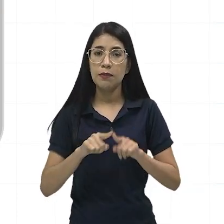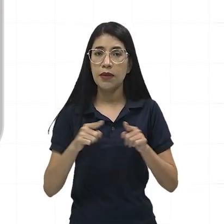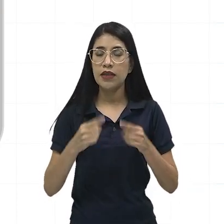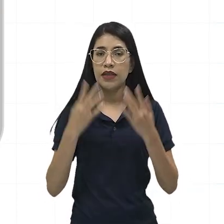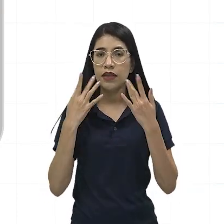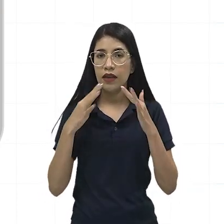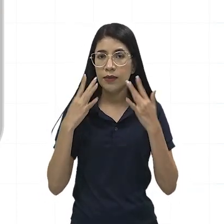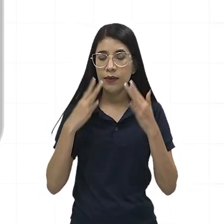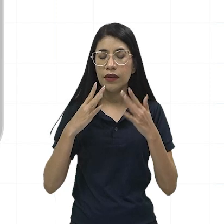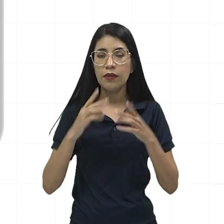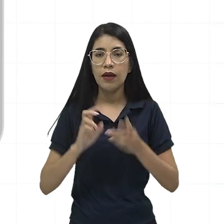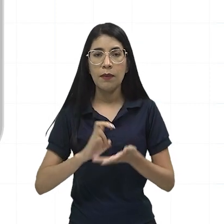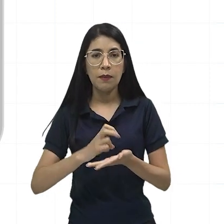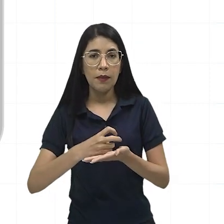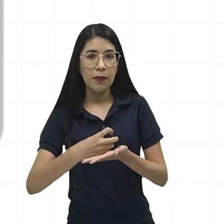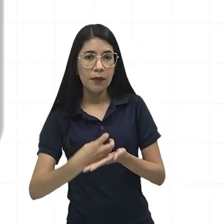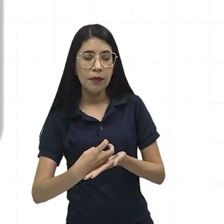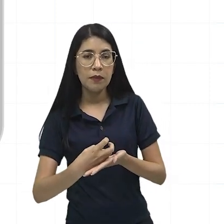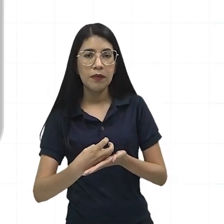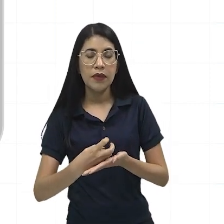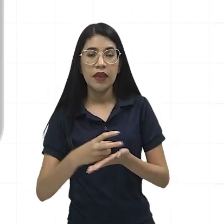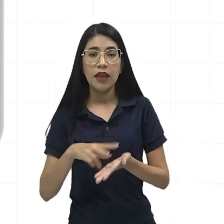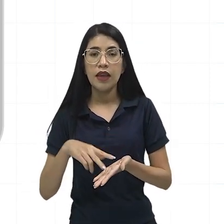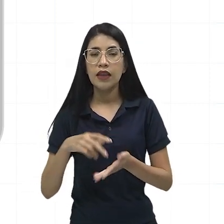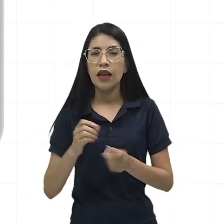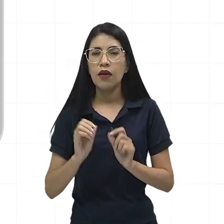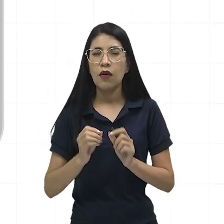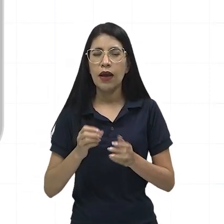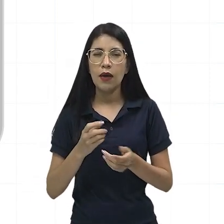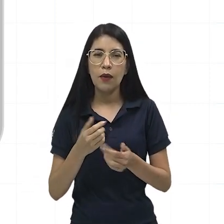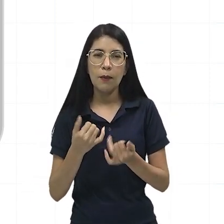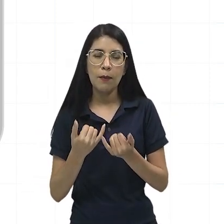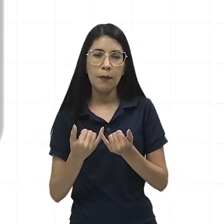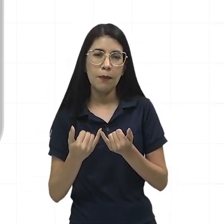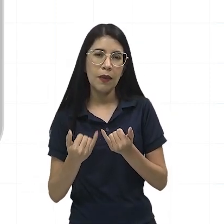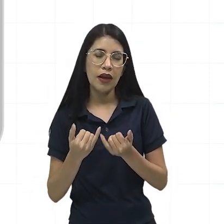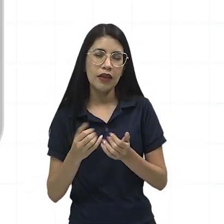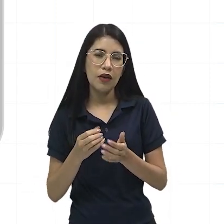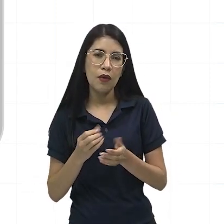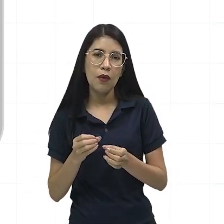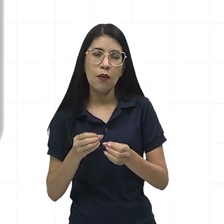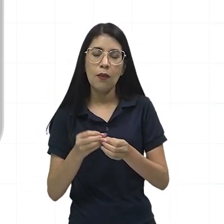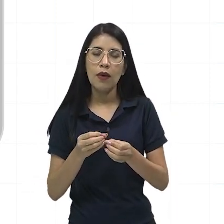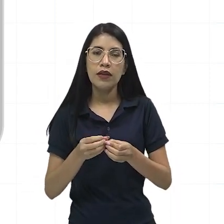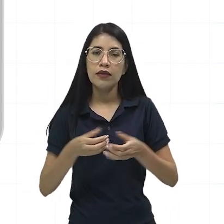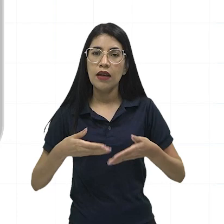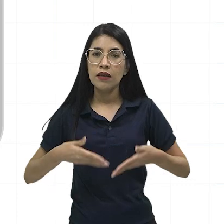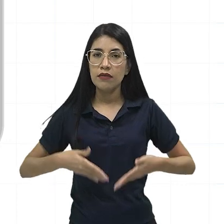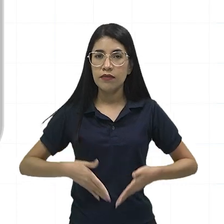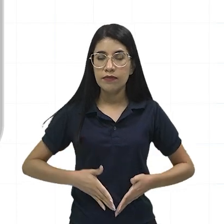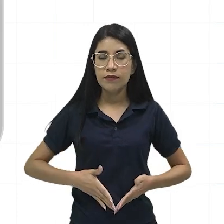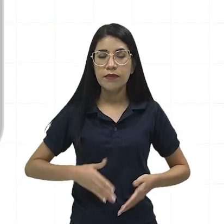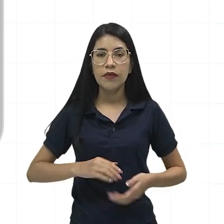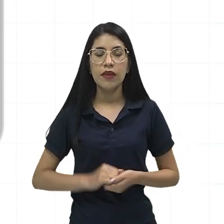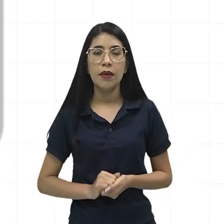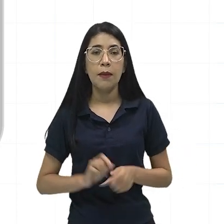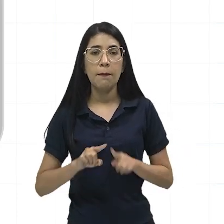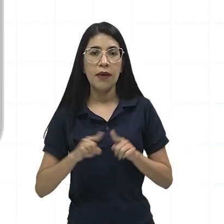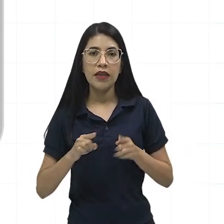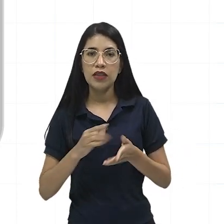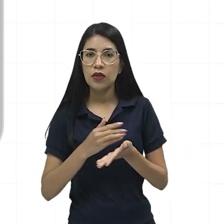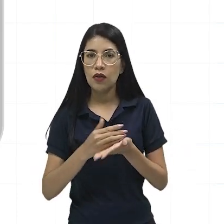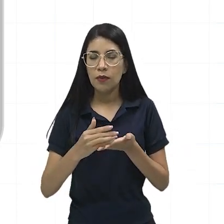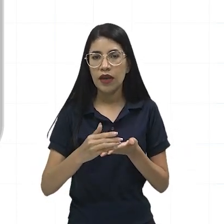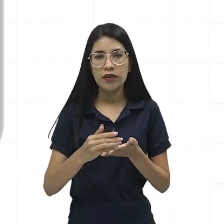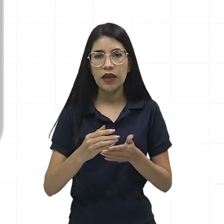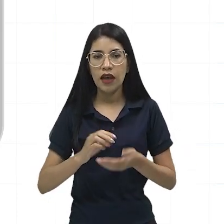E ele já está aí numa posição próximo já do processo de parir. Ele não começa assim